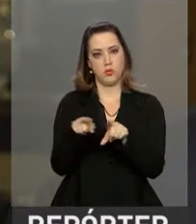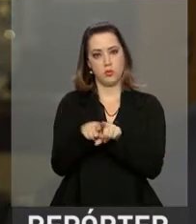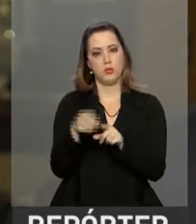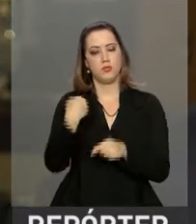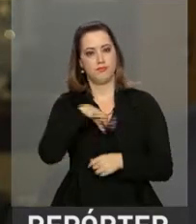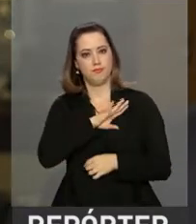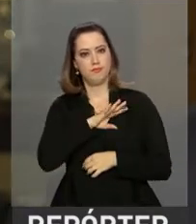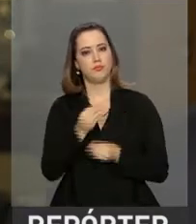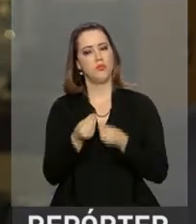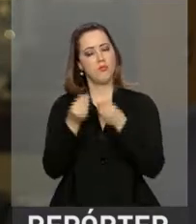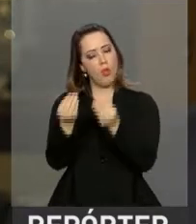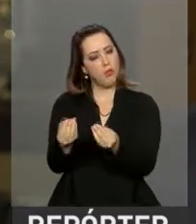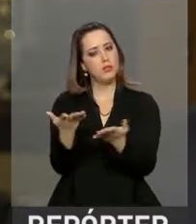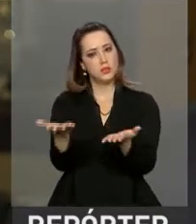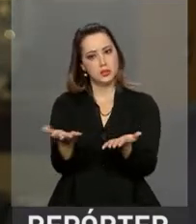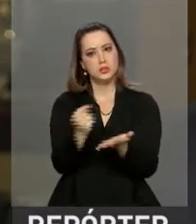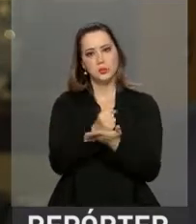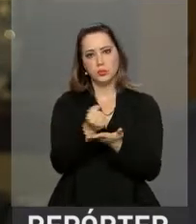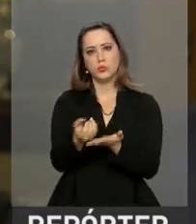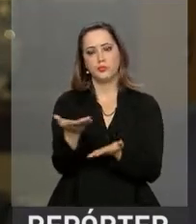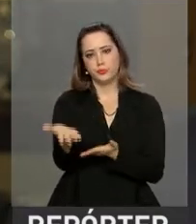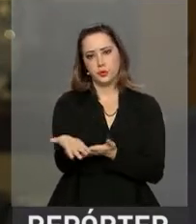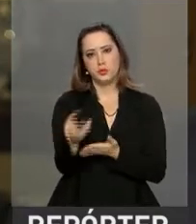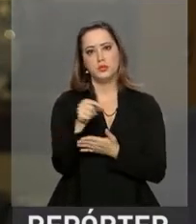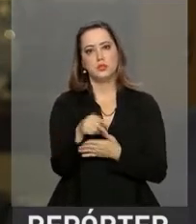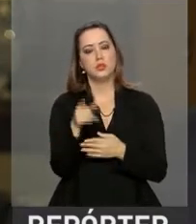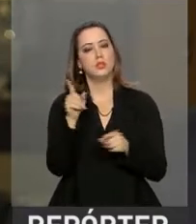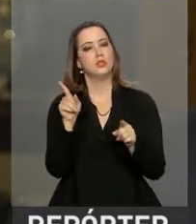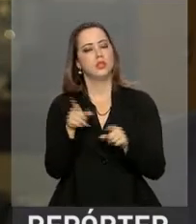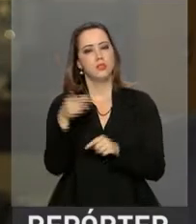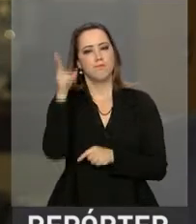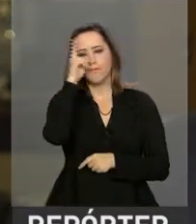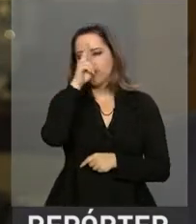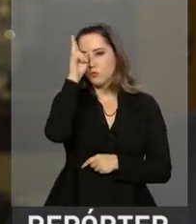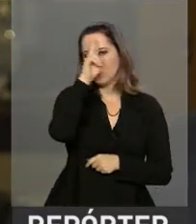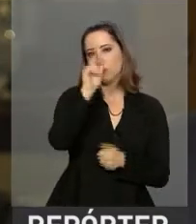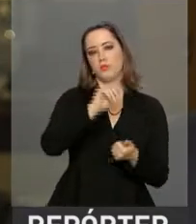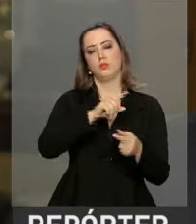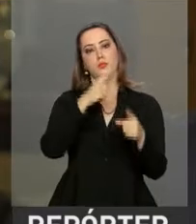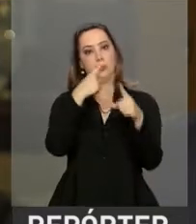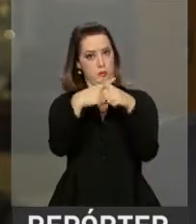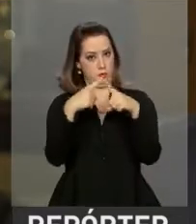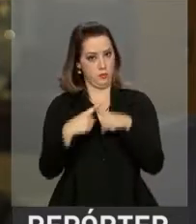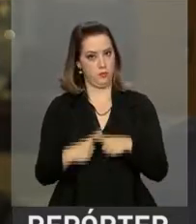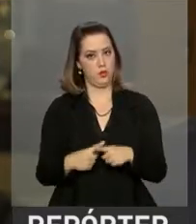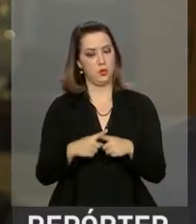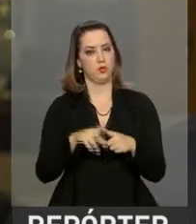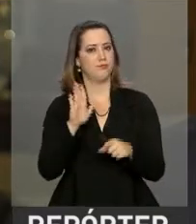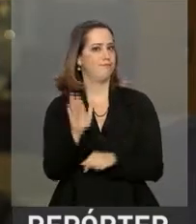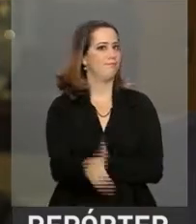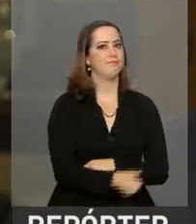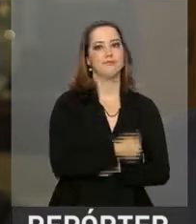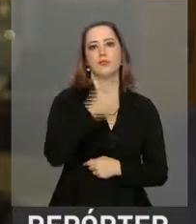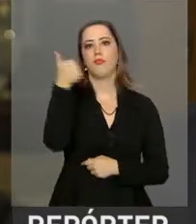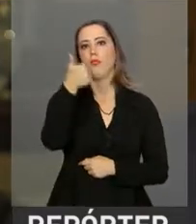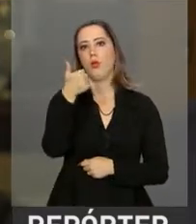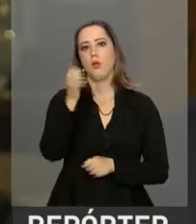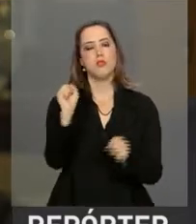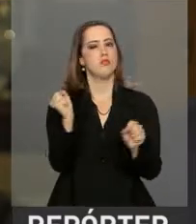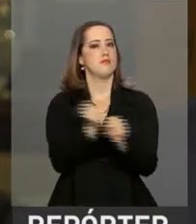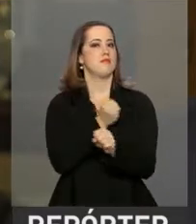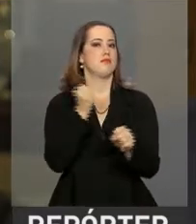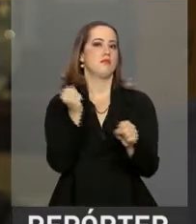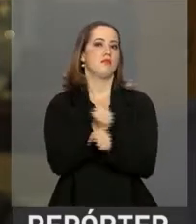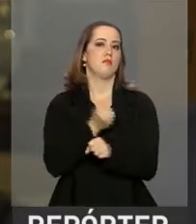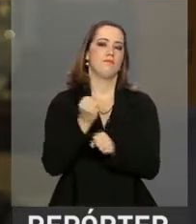deixando um legado que ele entra para a história dos jogos como talvez o melhor legado de que uma cidade